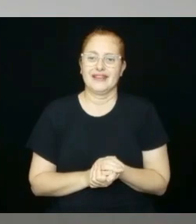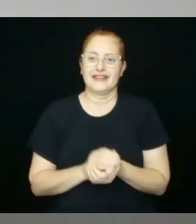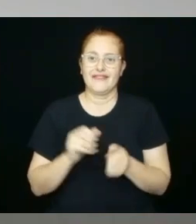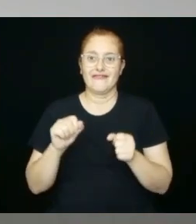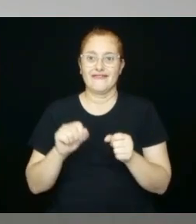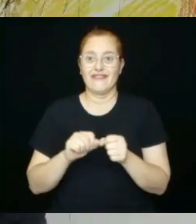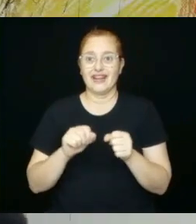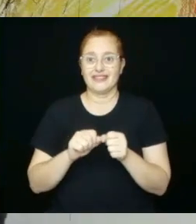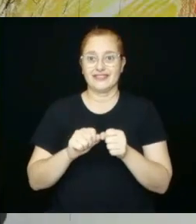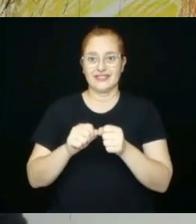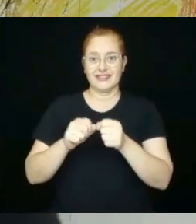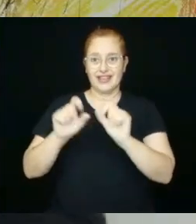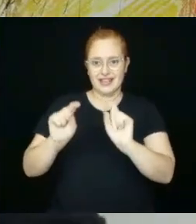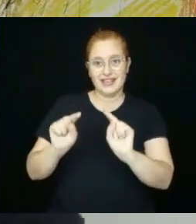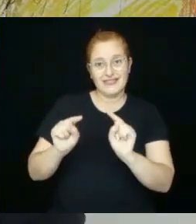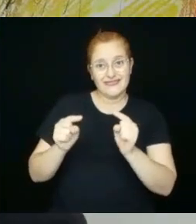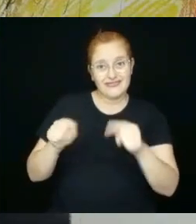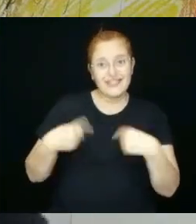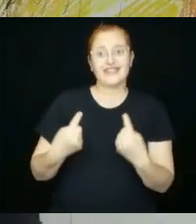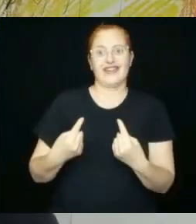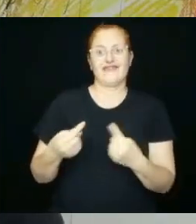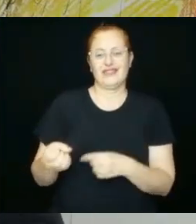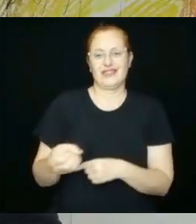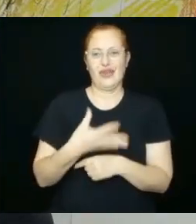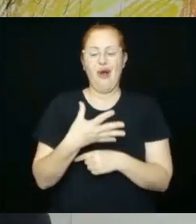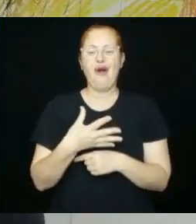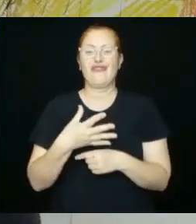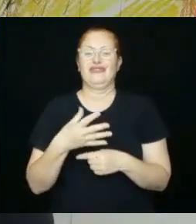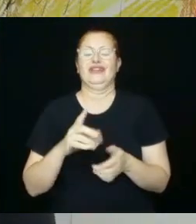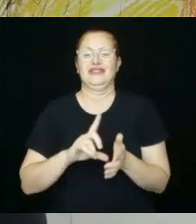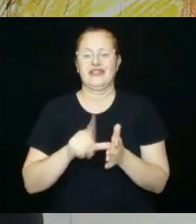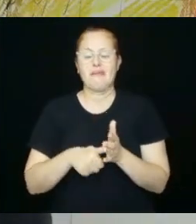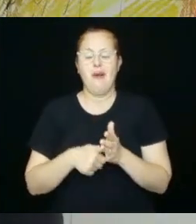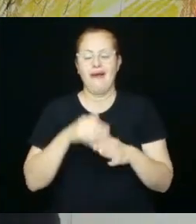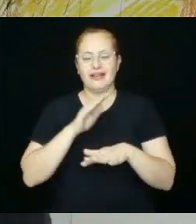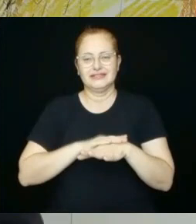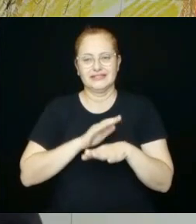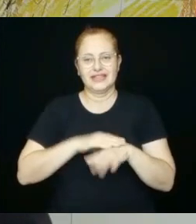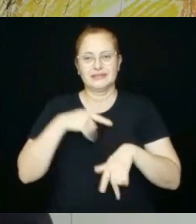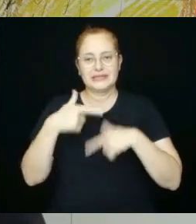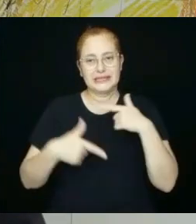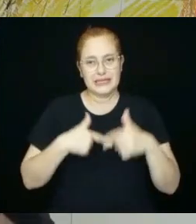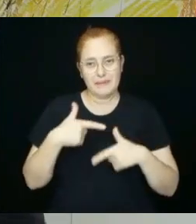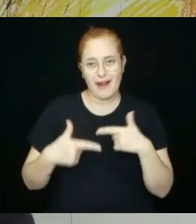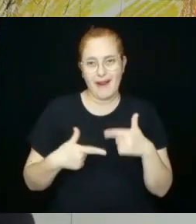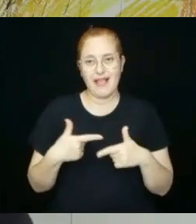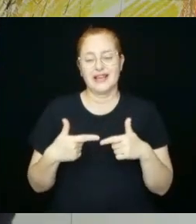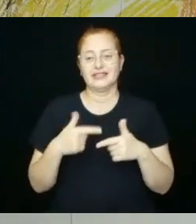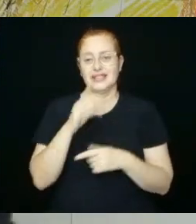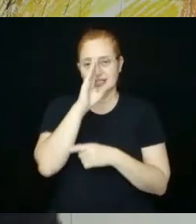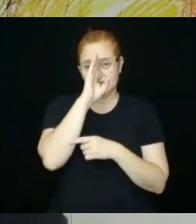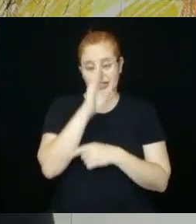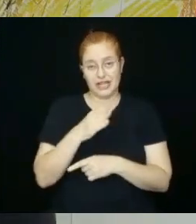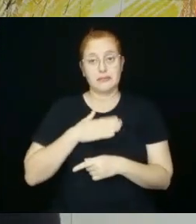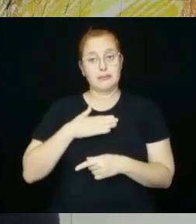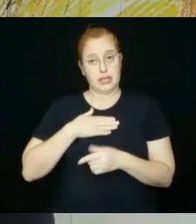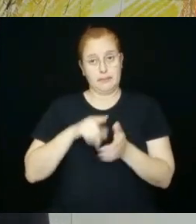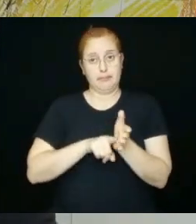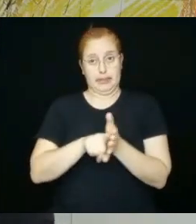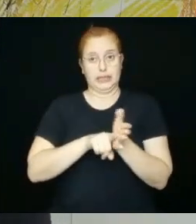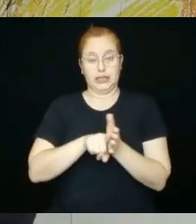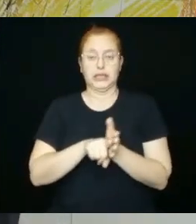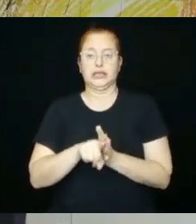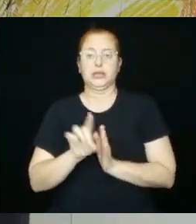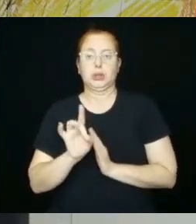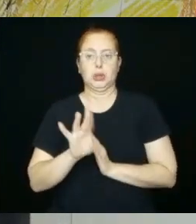encarar um desafio assim novo, né? Depois de algum tempo trabalhando relativamente direto com a minha pesquisa